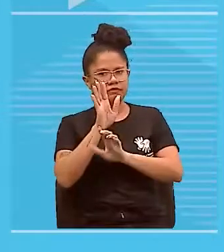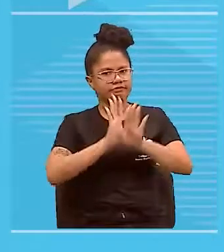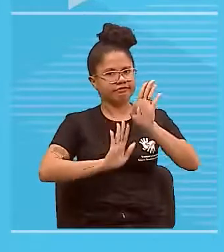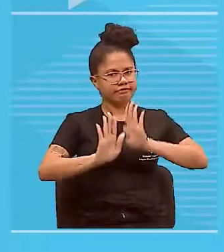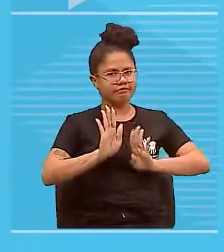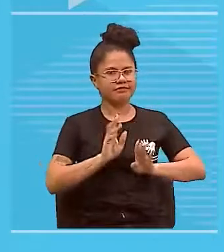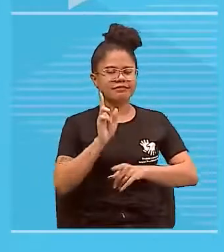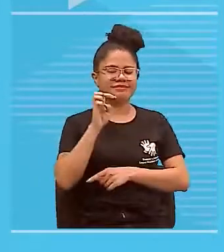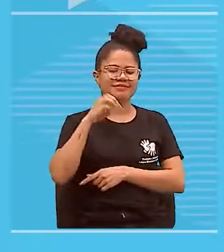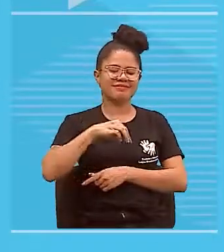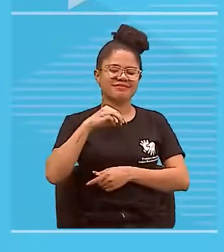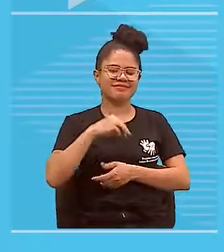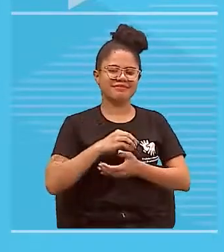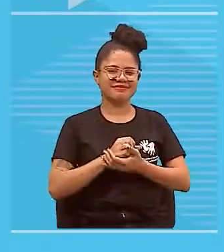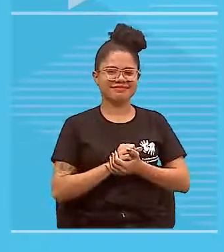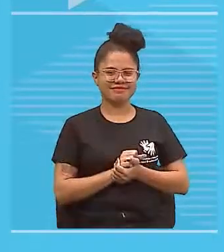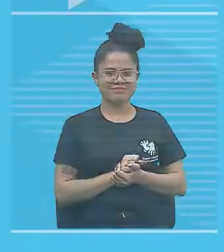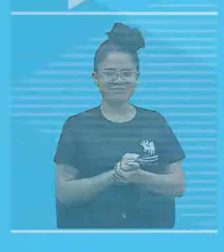na tela